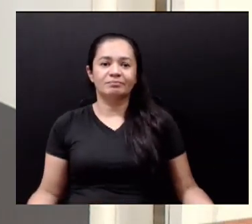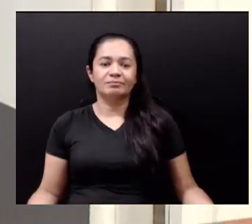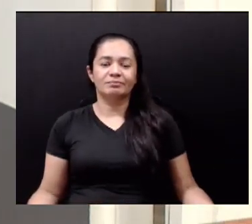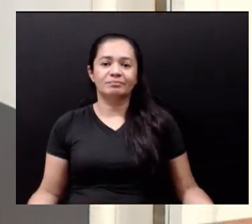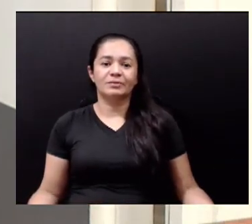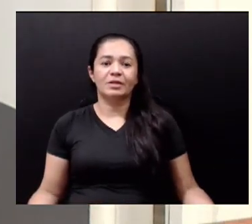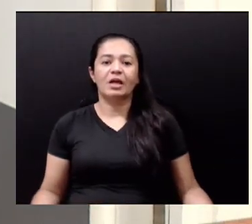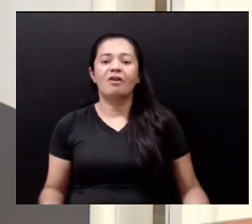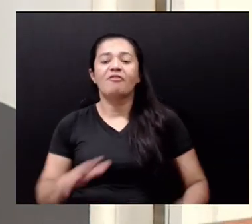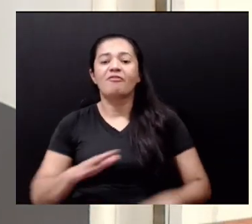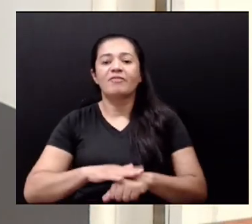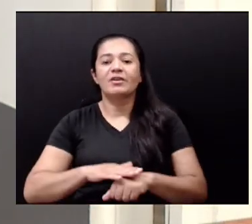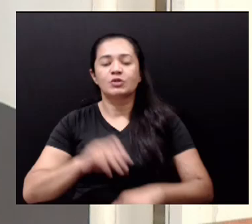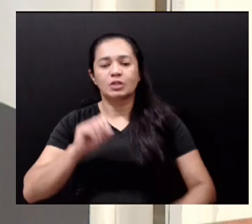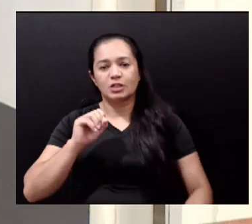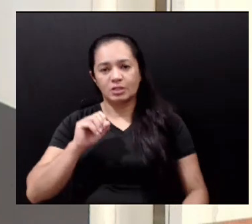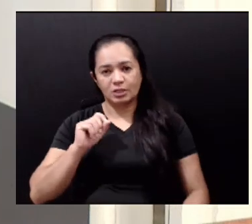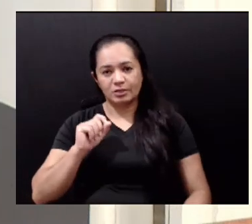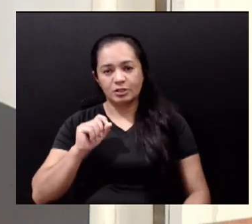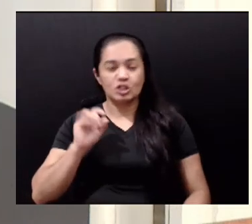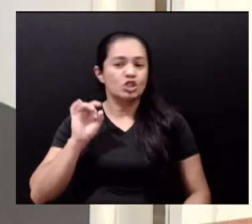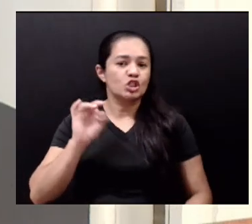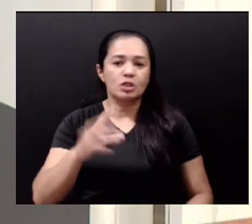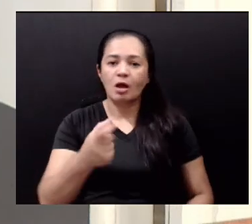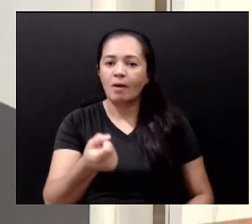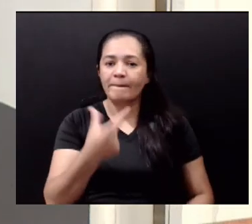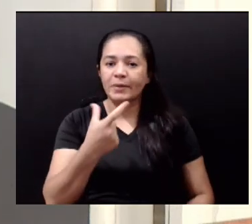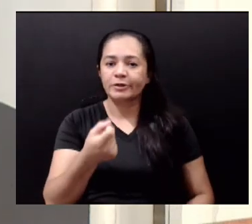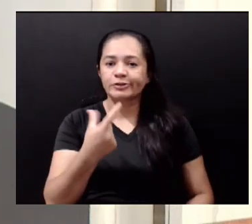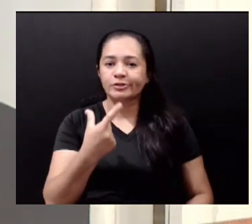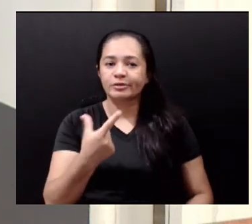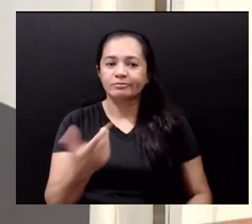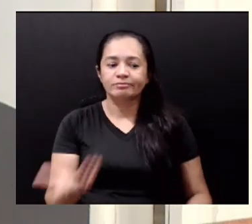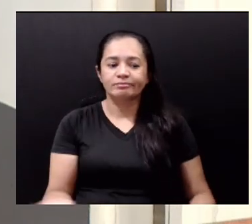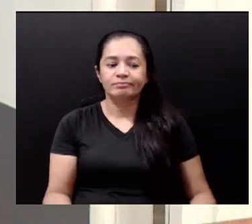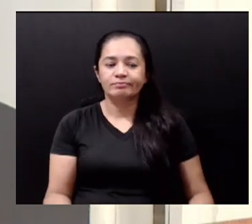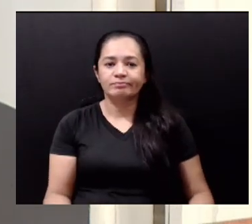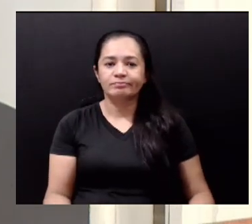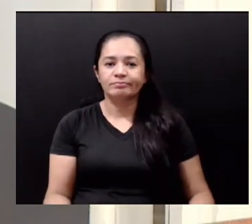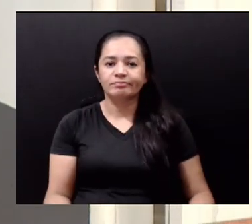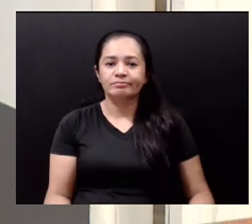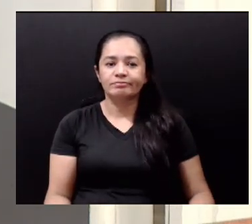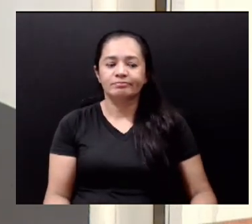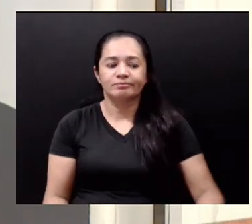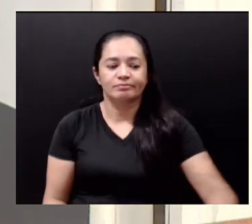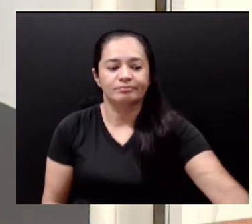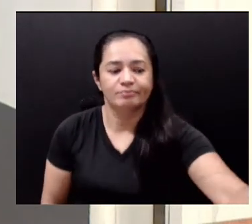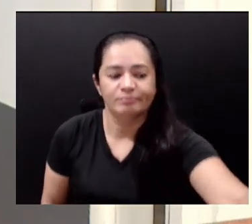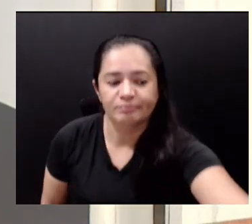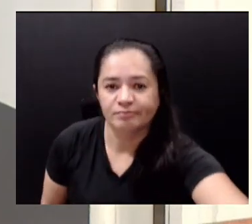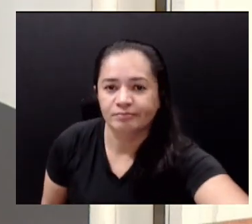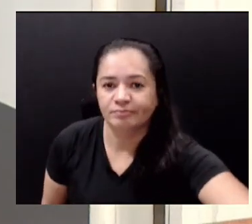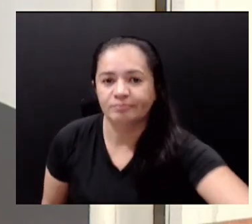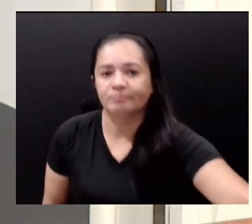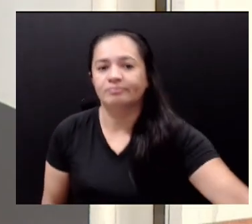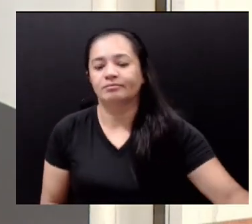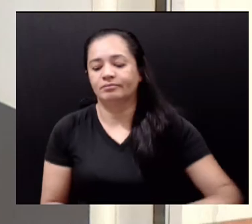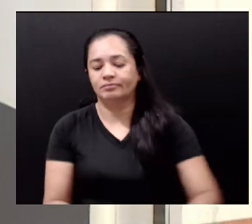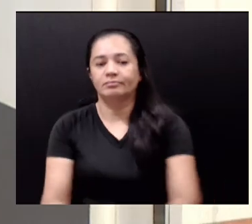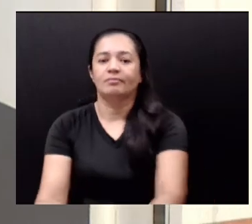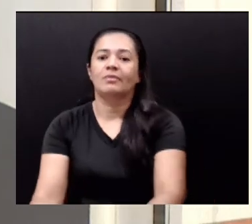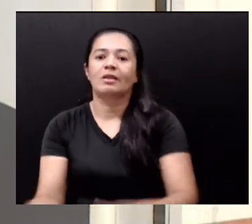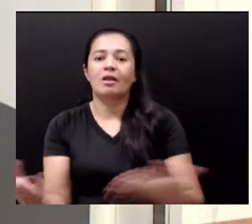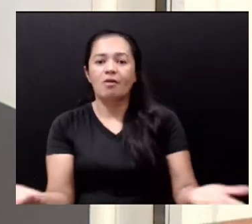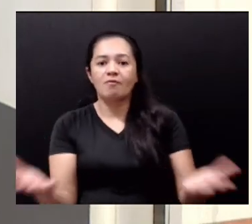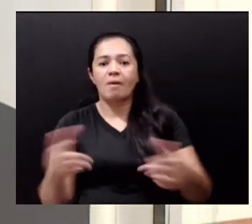para esses fenômenos que geram esse adoecimento, né? E então eu pude problematizar isso na psicologia